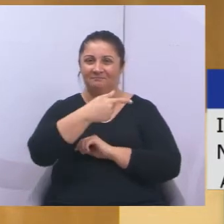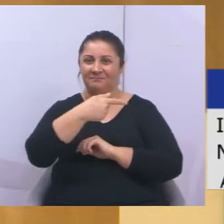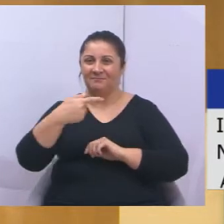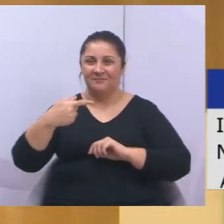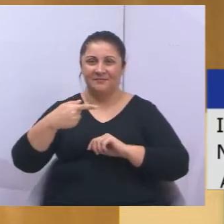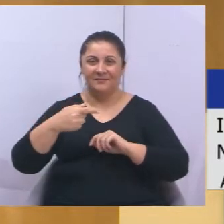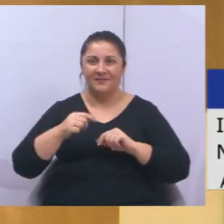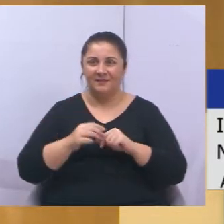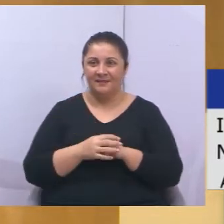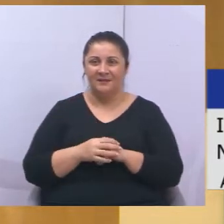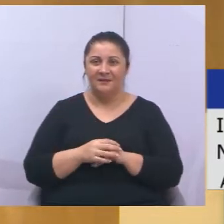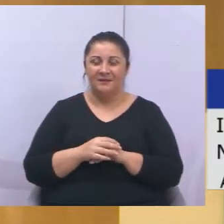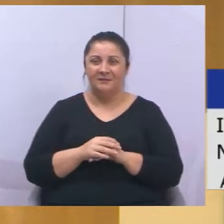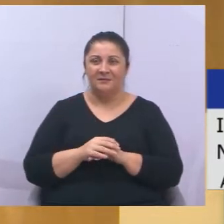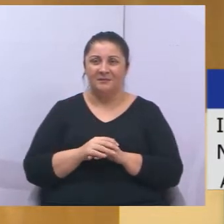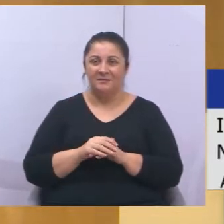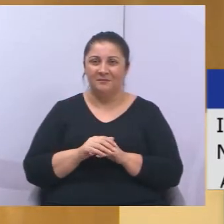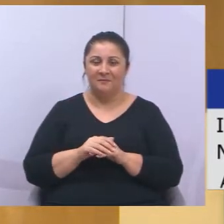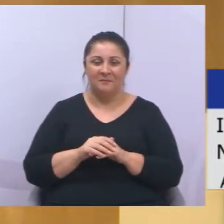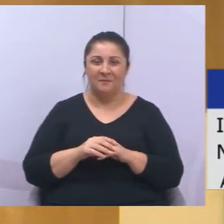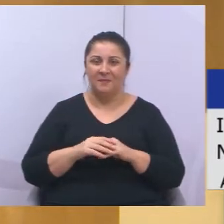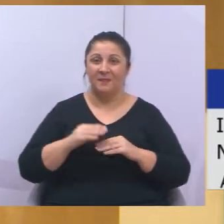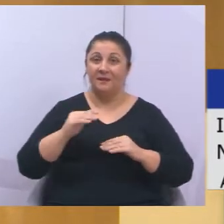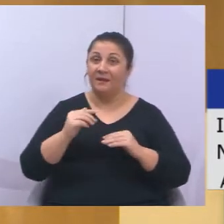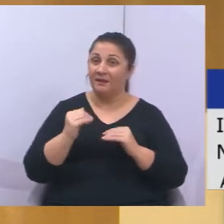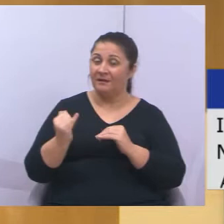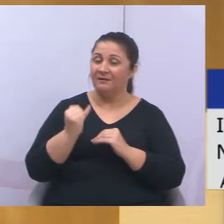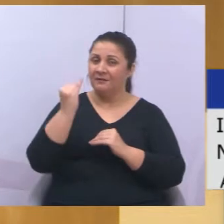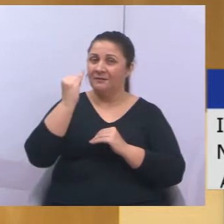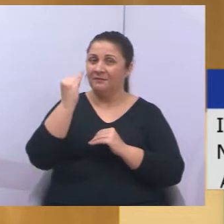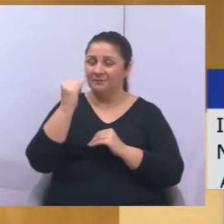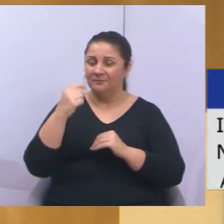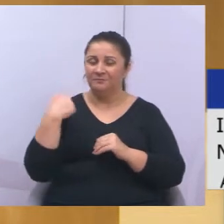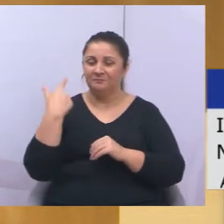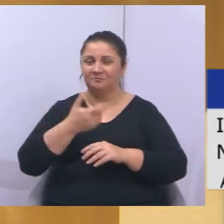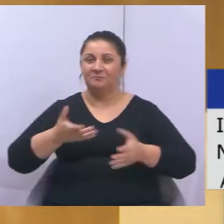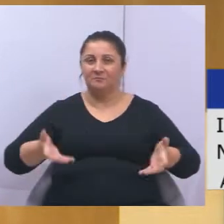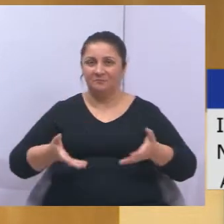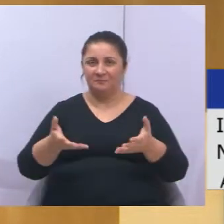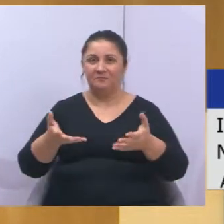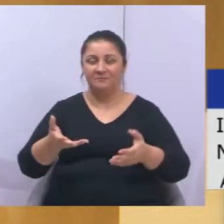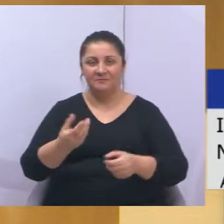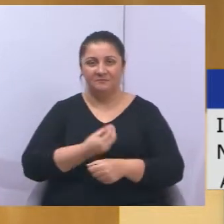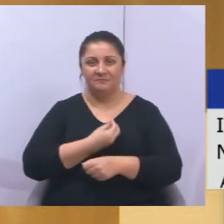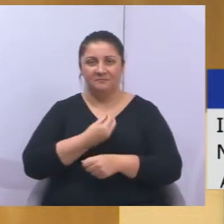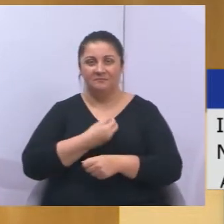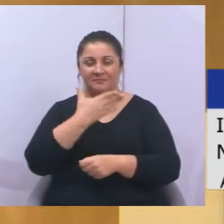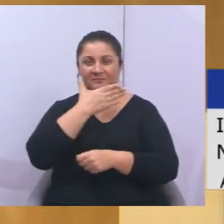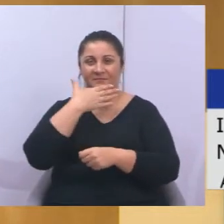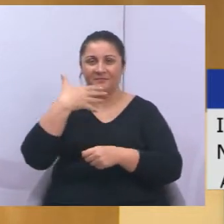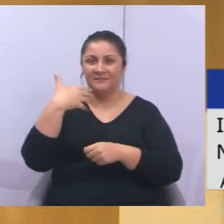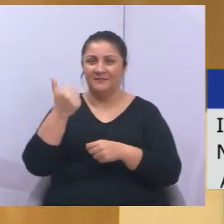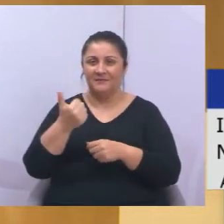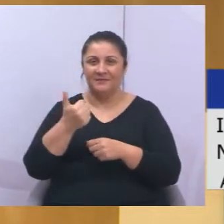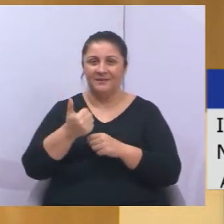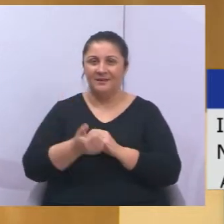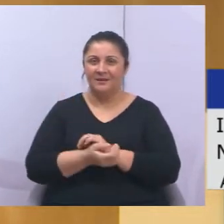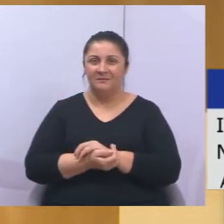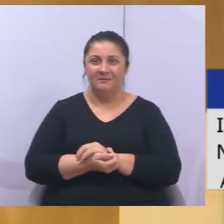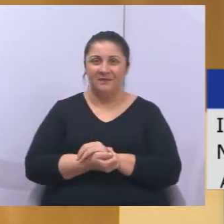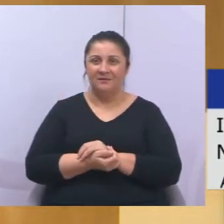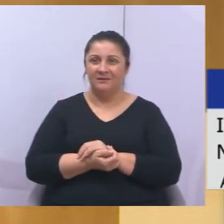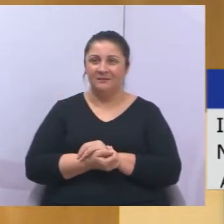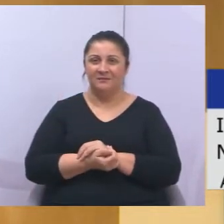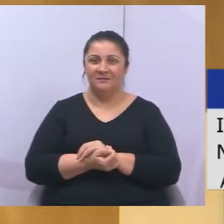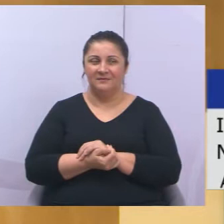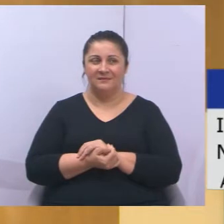mas consistirá passo importante para incentivarmos melhor qualidade de vida e de ampliarmos os